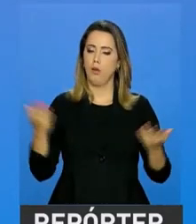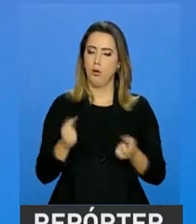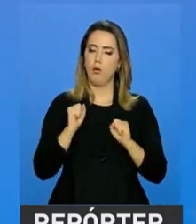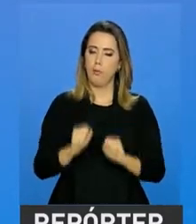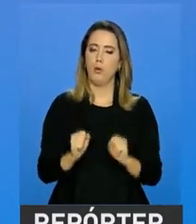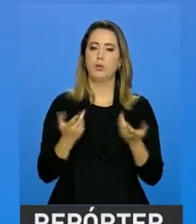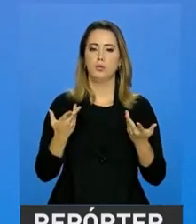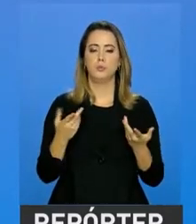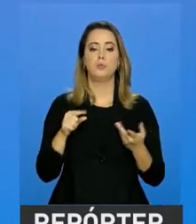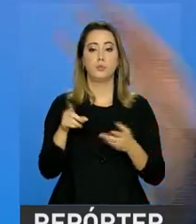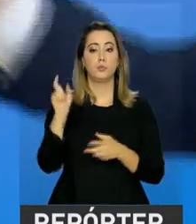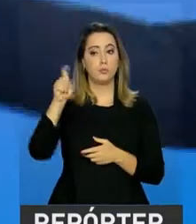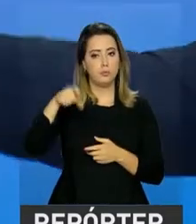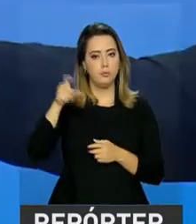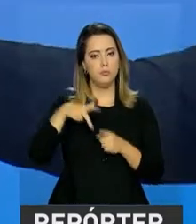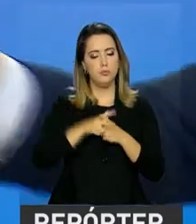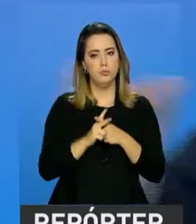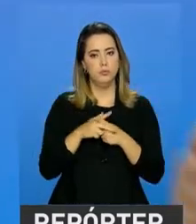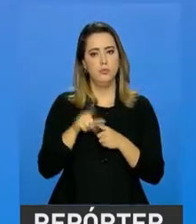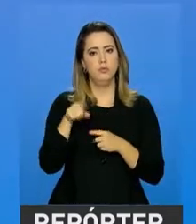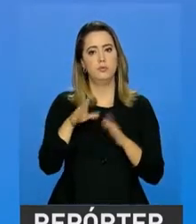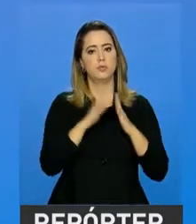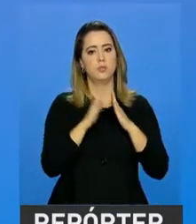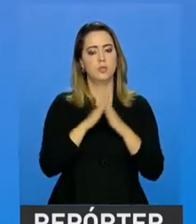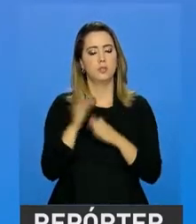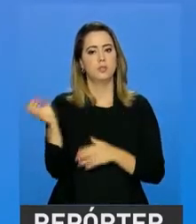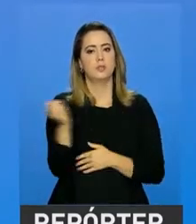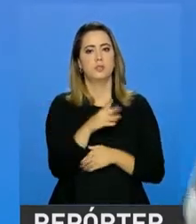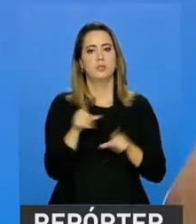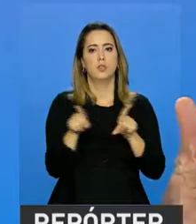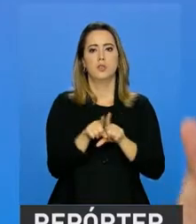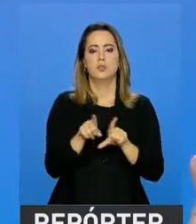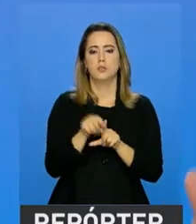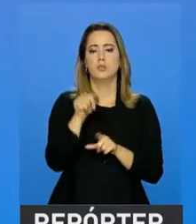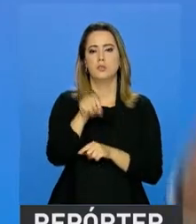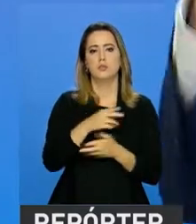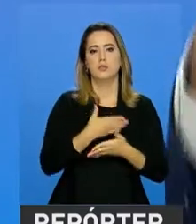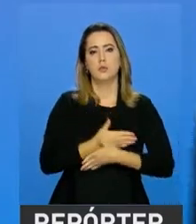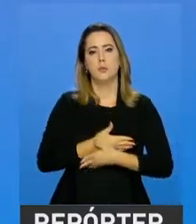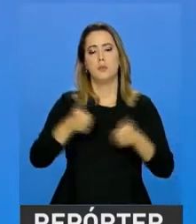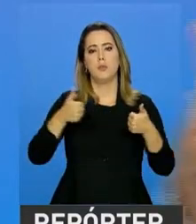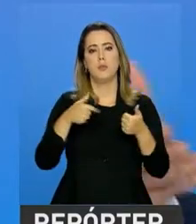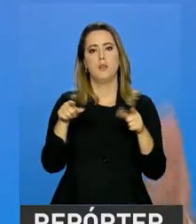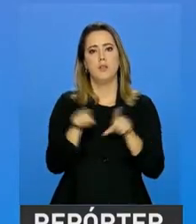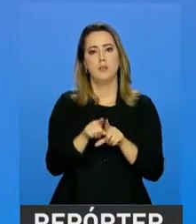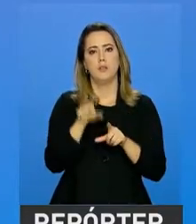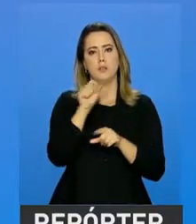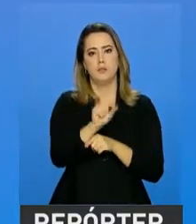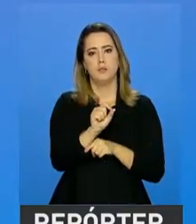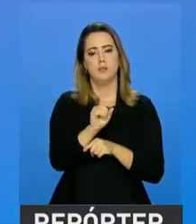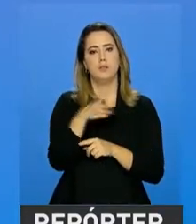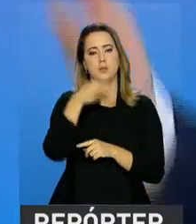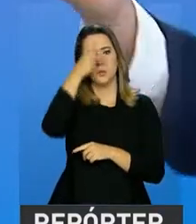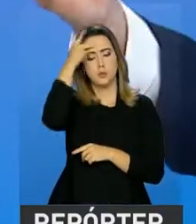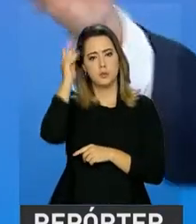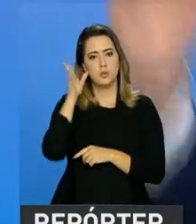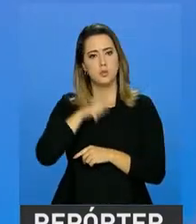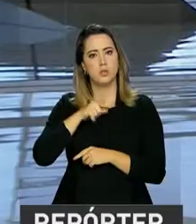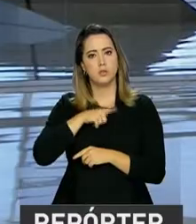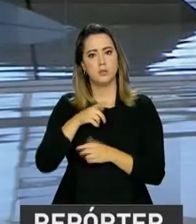pudessem fazê-lo. Então, isso é fundamental, não só o imóvel novo, mas a reforma e a melhora daqueles que já têm o